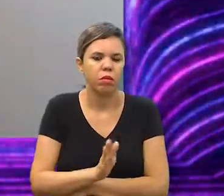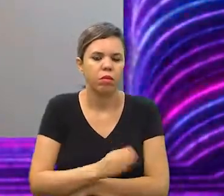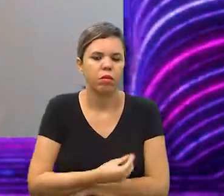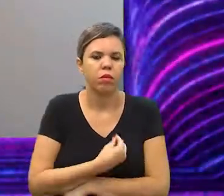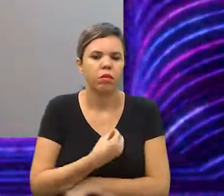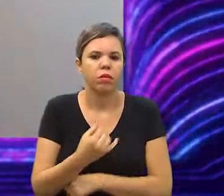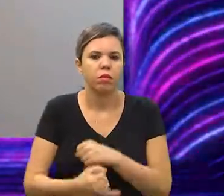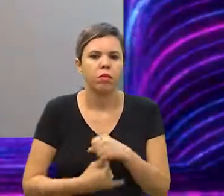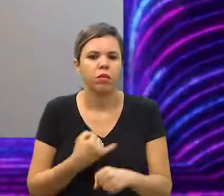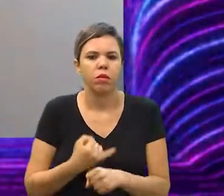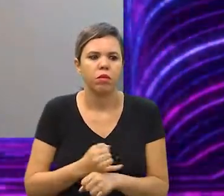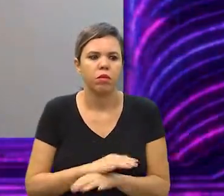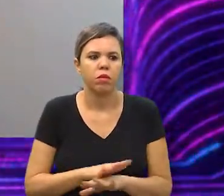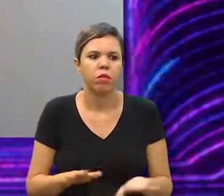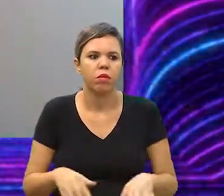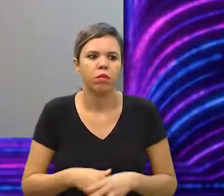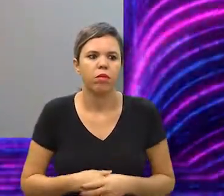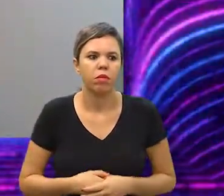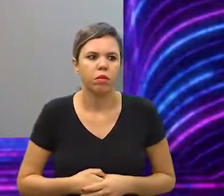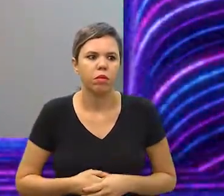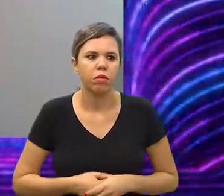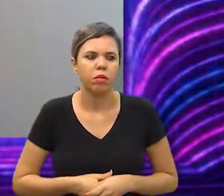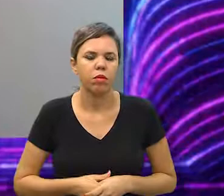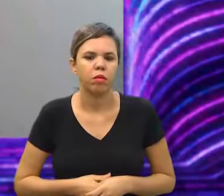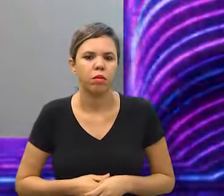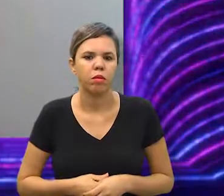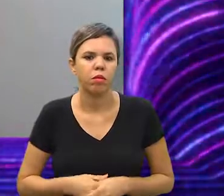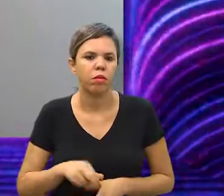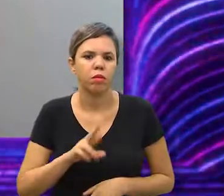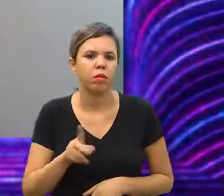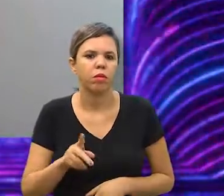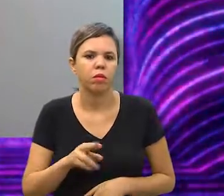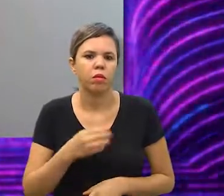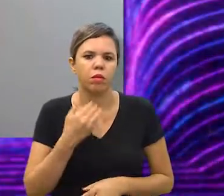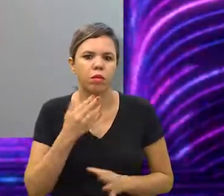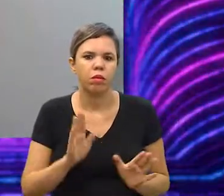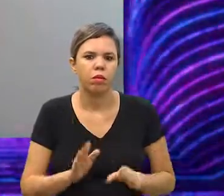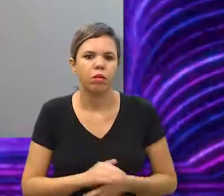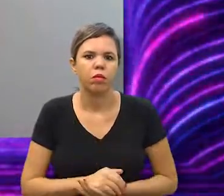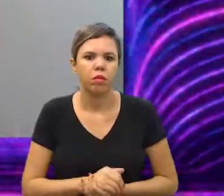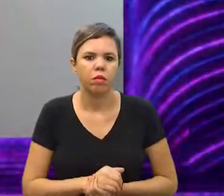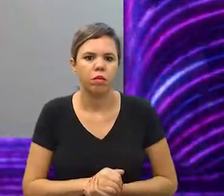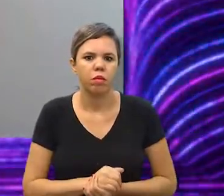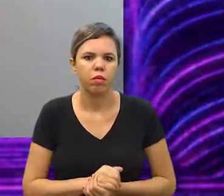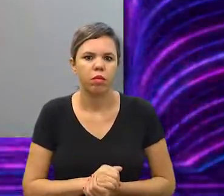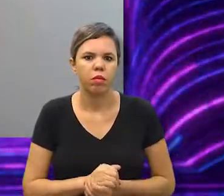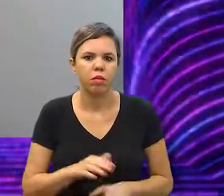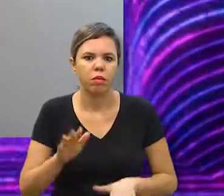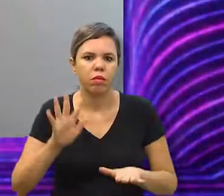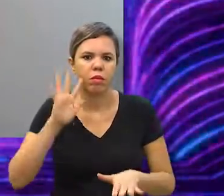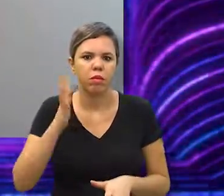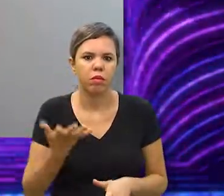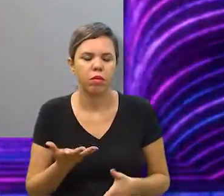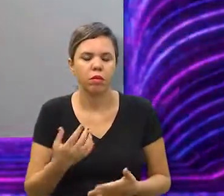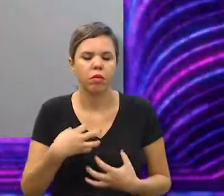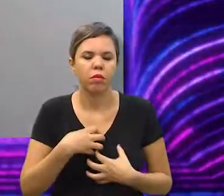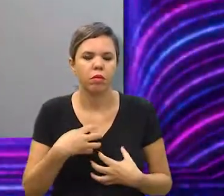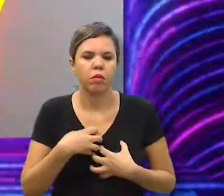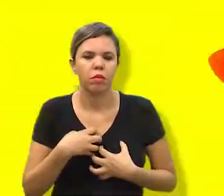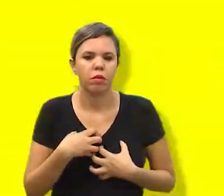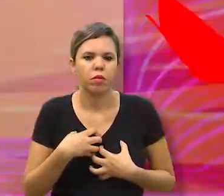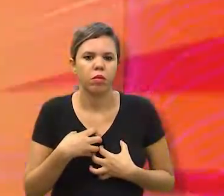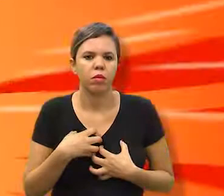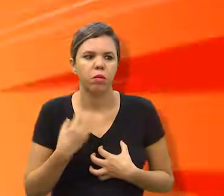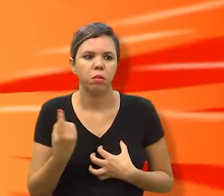vida internética. Ela não é autossuficiente, né? Ela às vezes reflete o vazio que a gente sente na vida